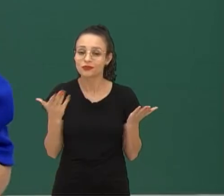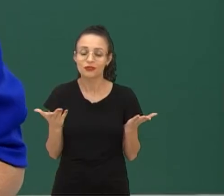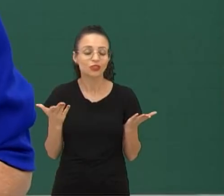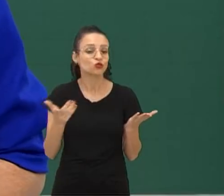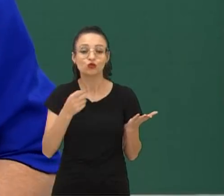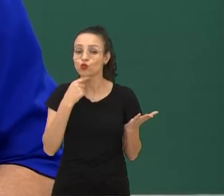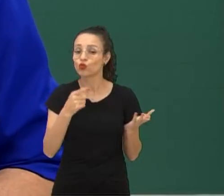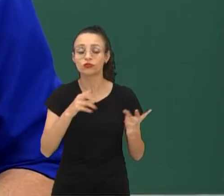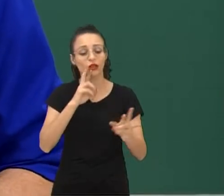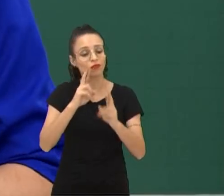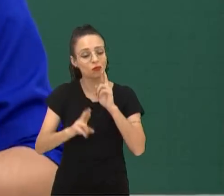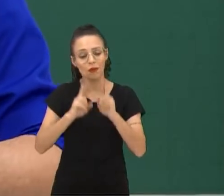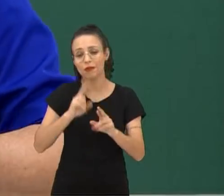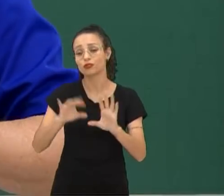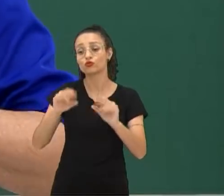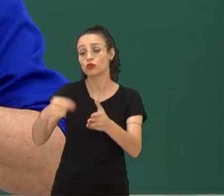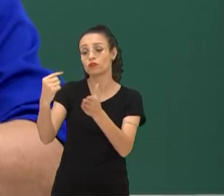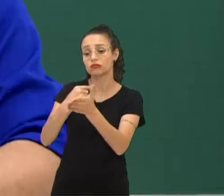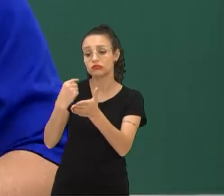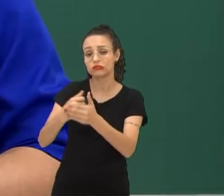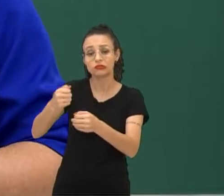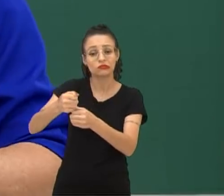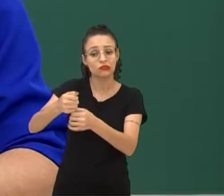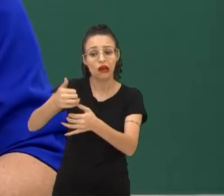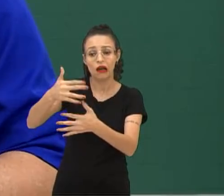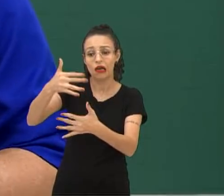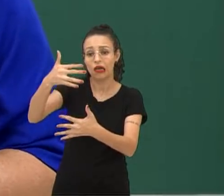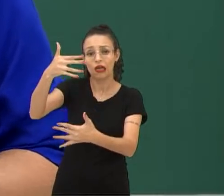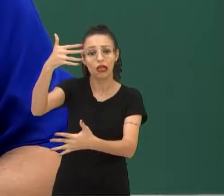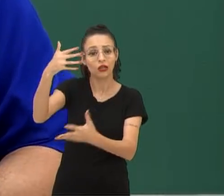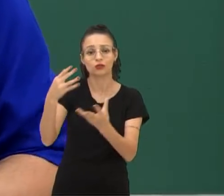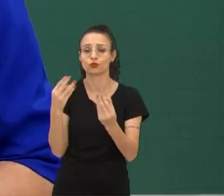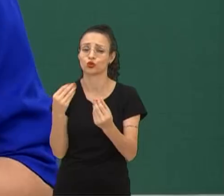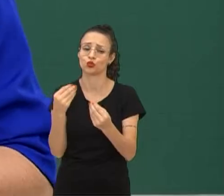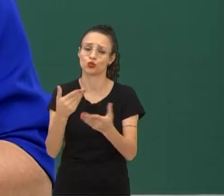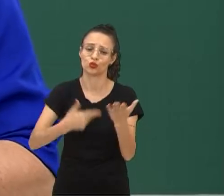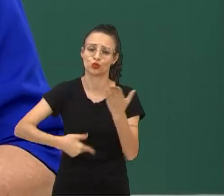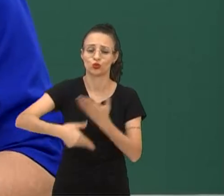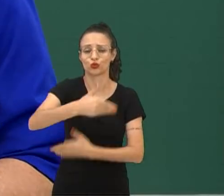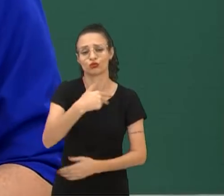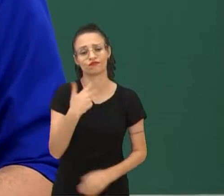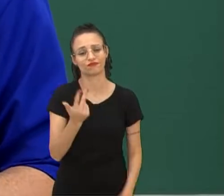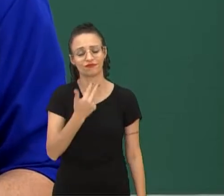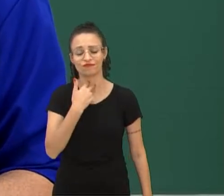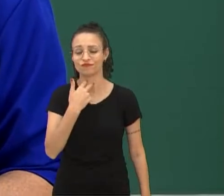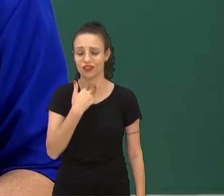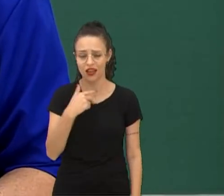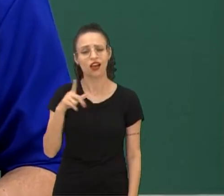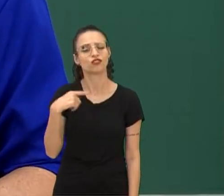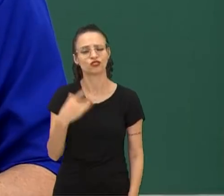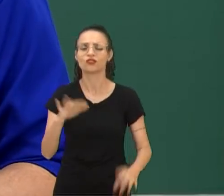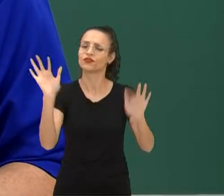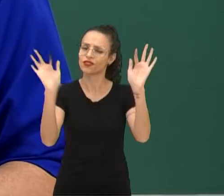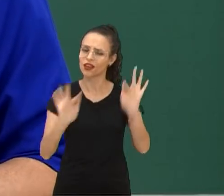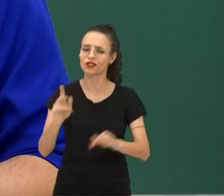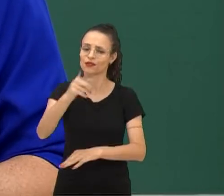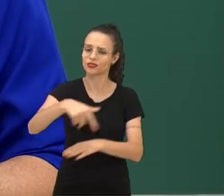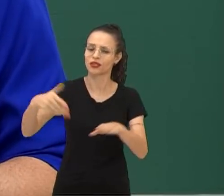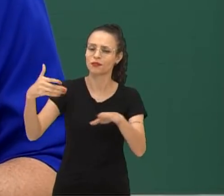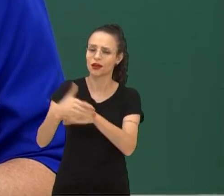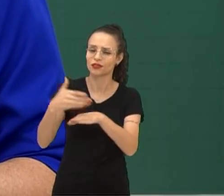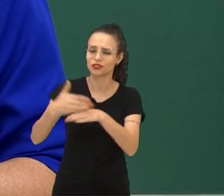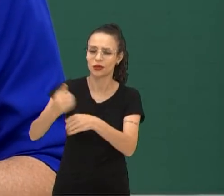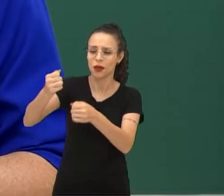não consegue responder todo mundo, né? São várias perguntas, várias interações. A gente fica feliz com a participação de